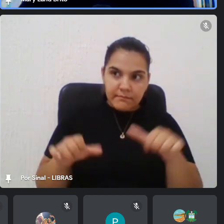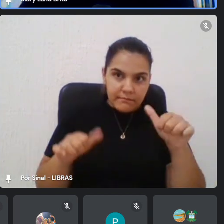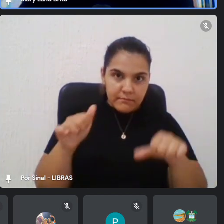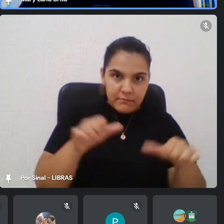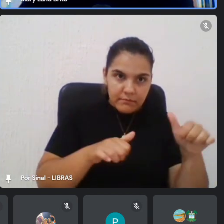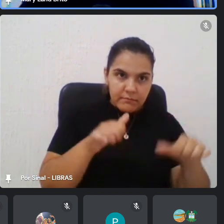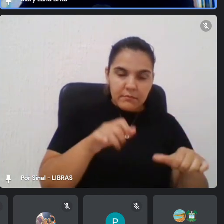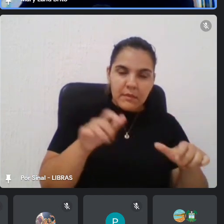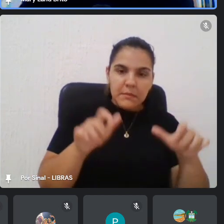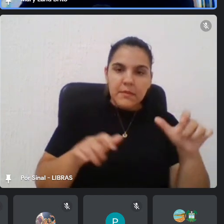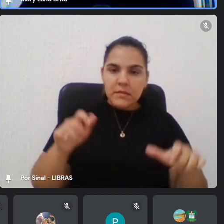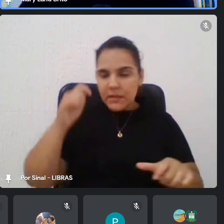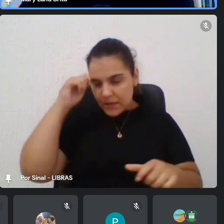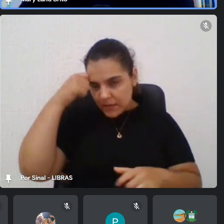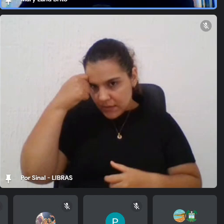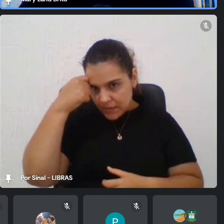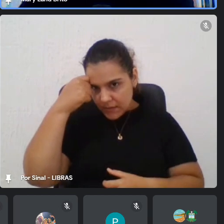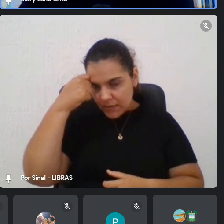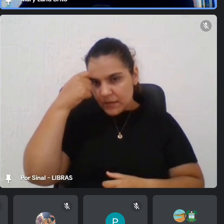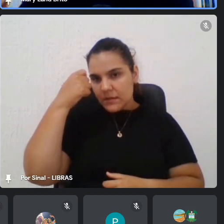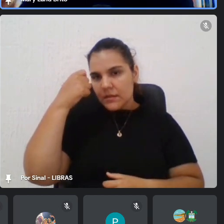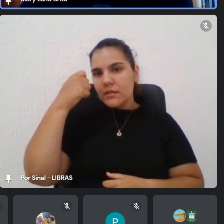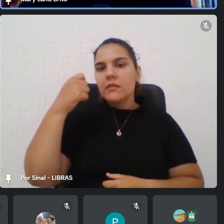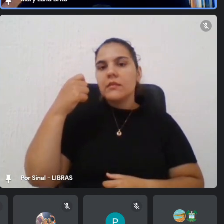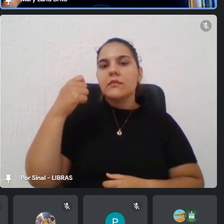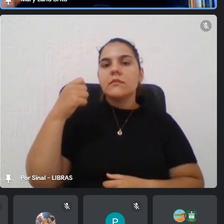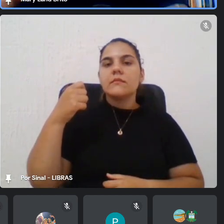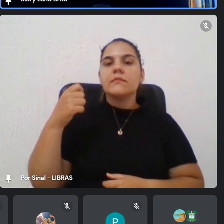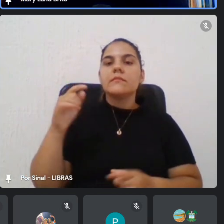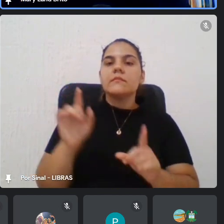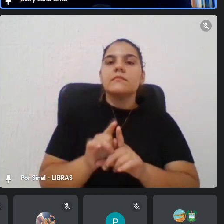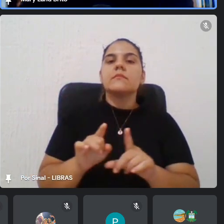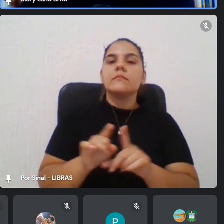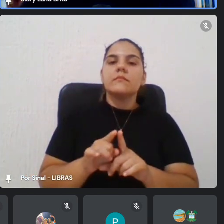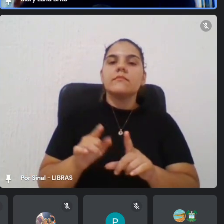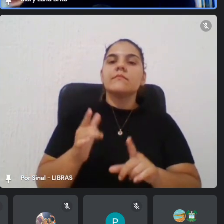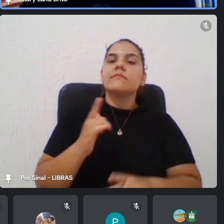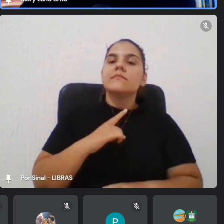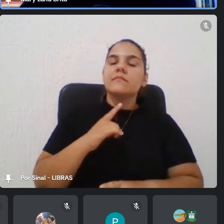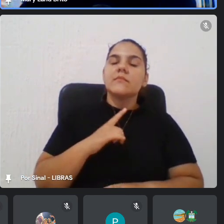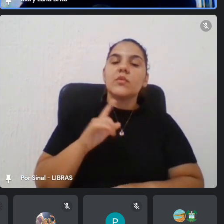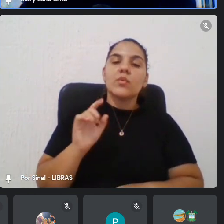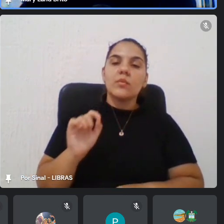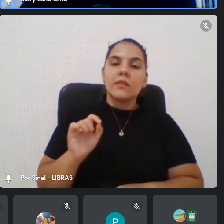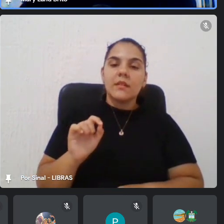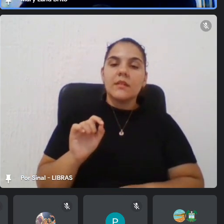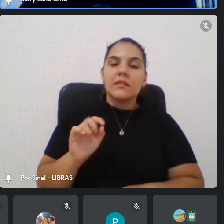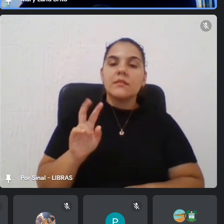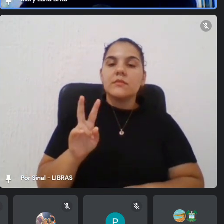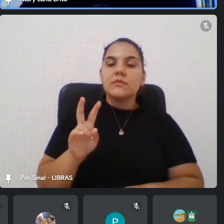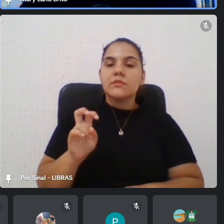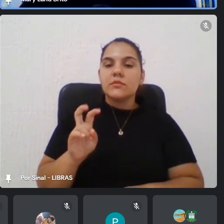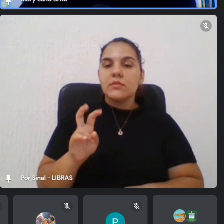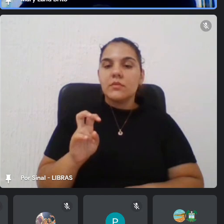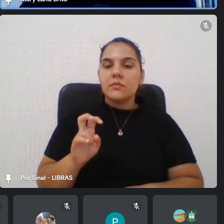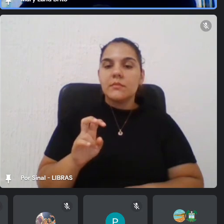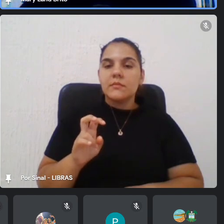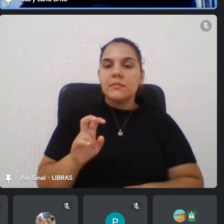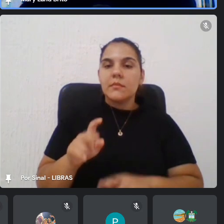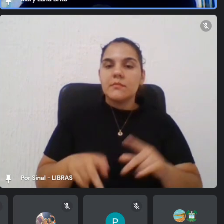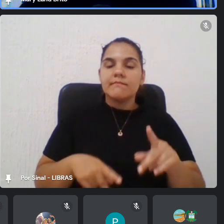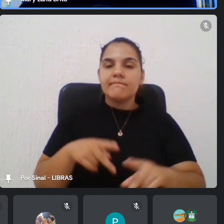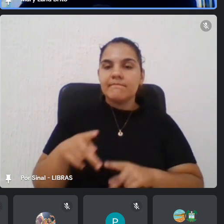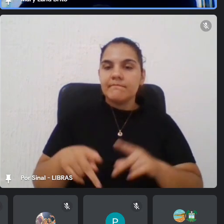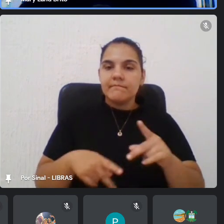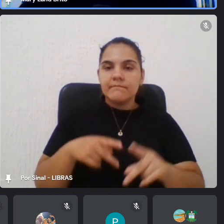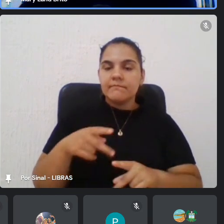e pretas, existe também as questões de como se darão as aferições para as populações indígenas, quilombolas